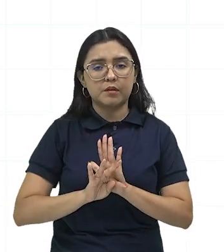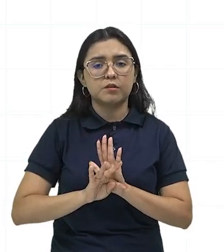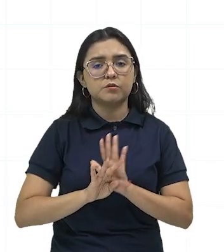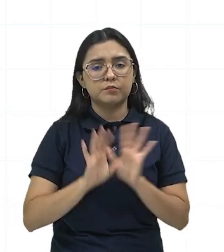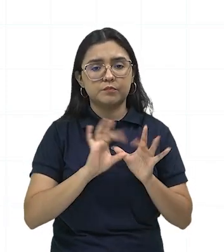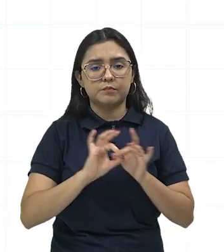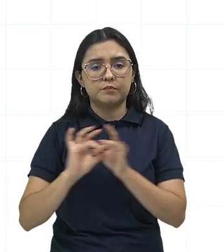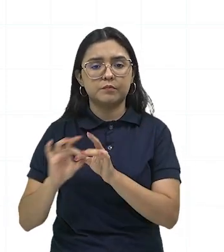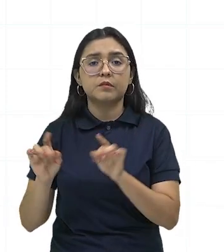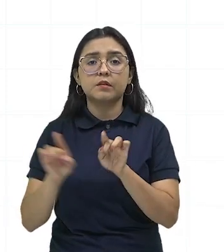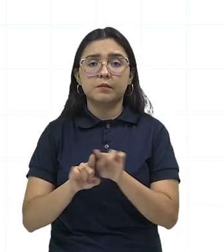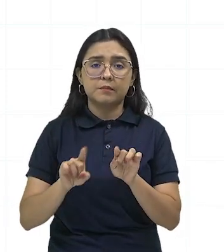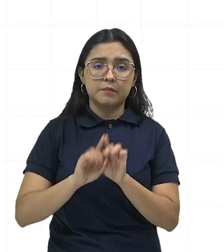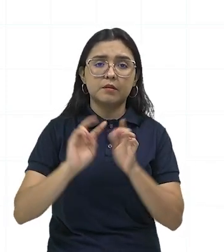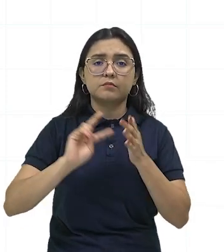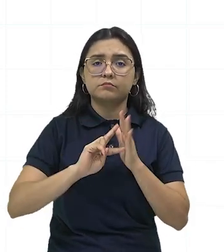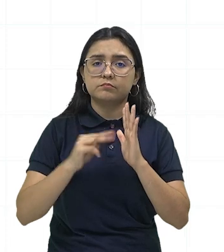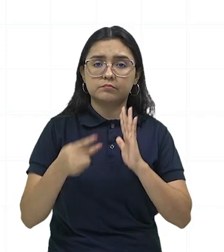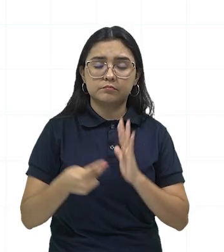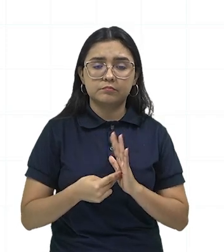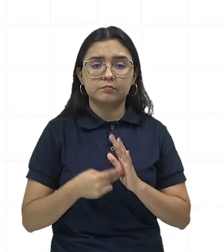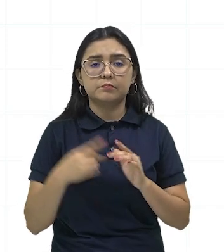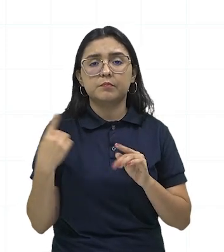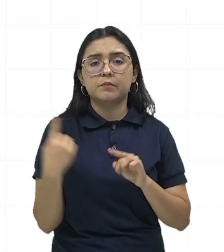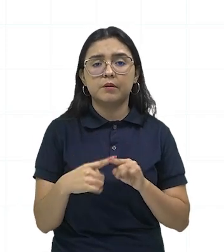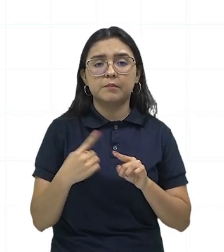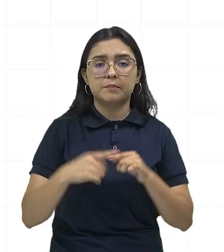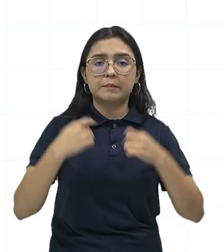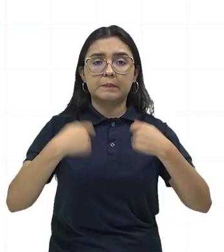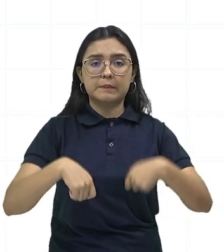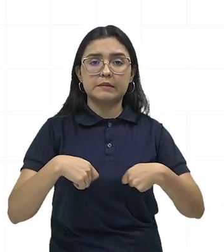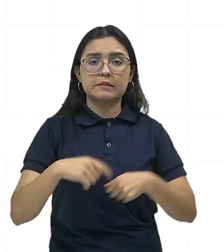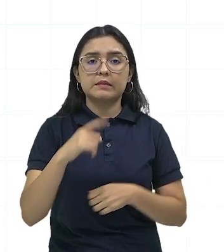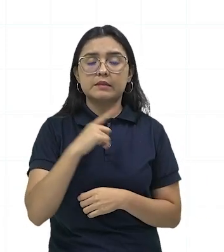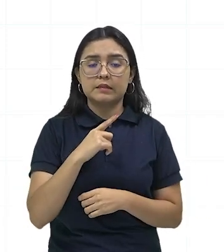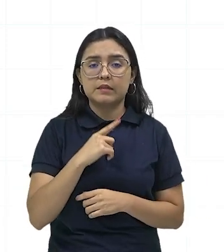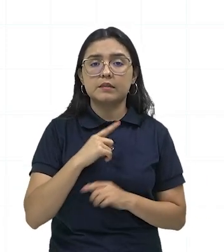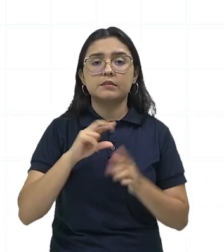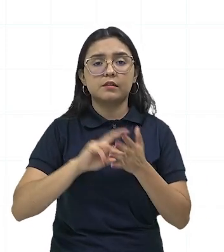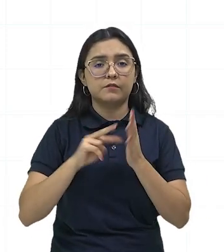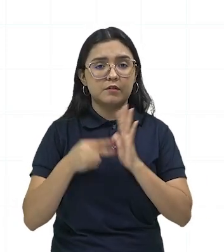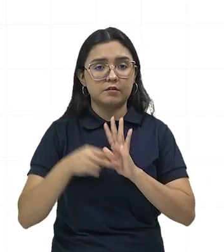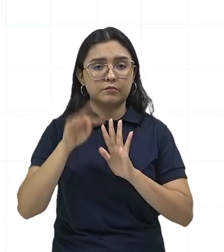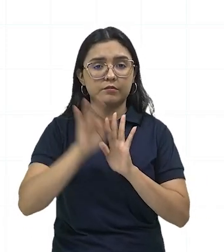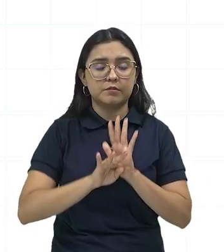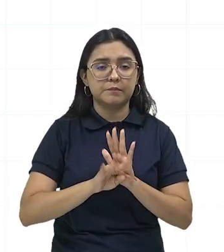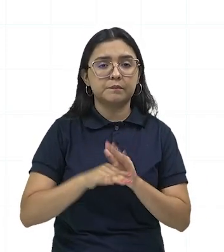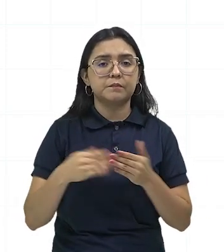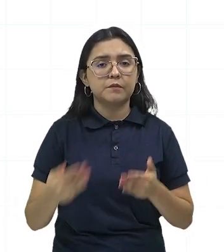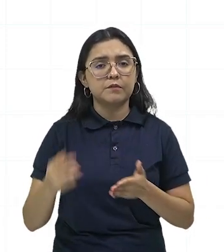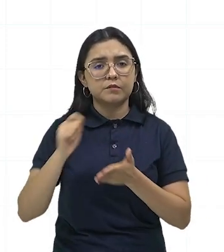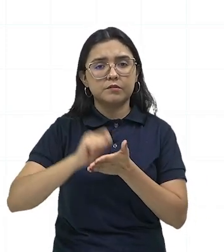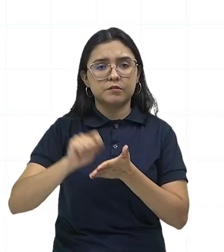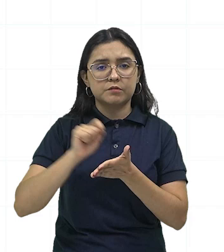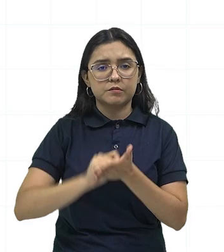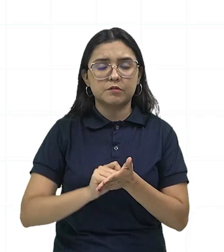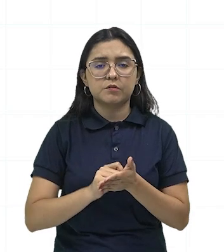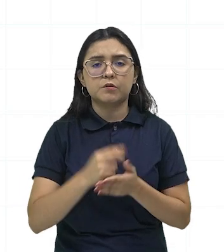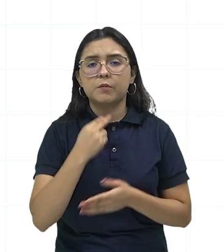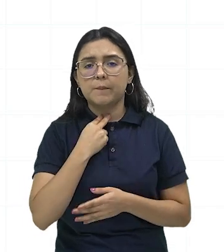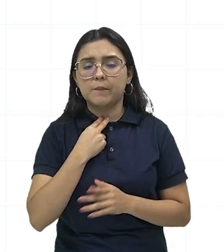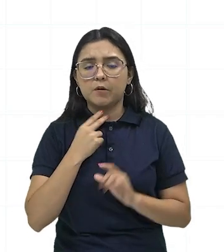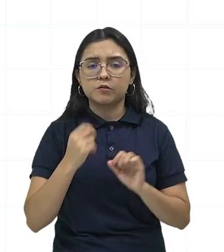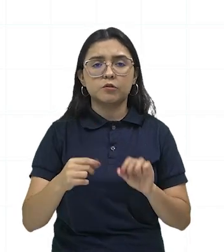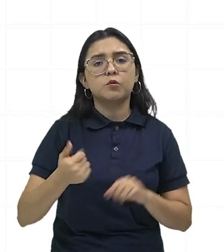costura, e significativo, porque ela precisa ter significado. Quando você escreve um texto, você não pode começar no